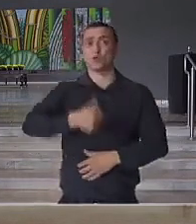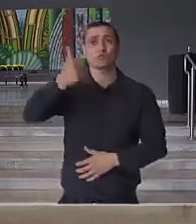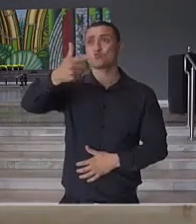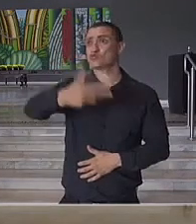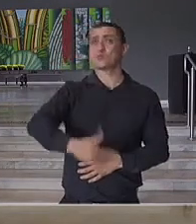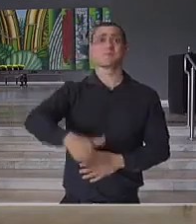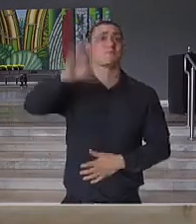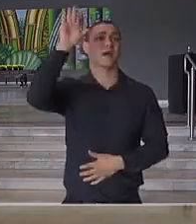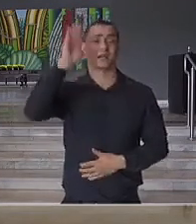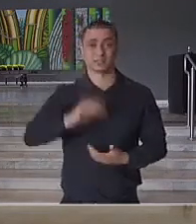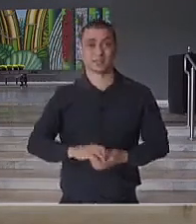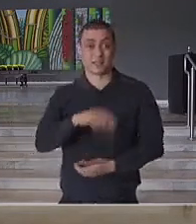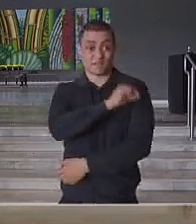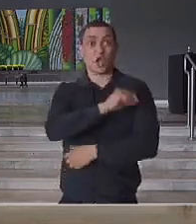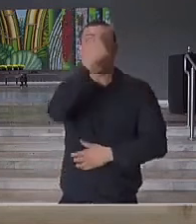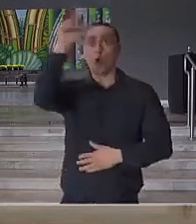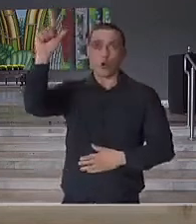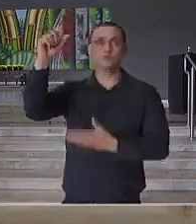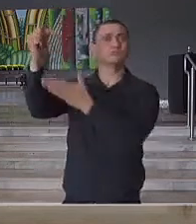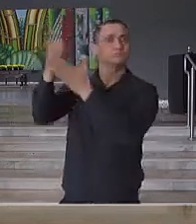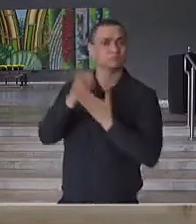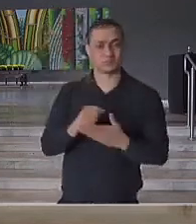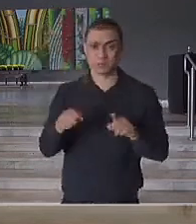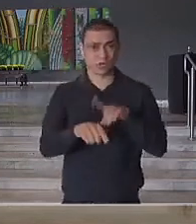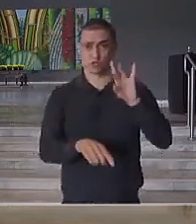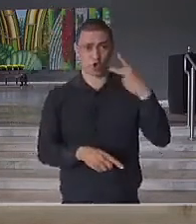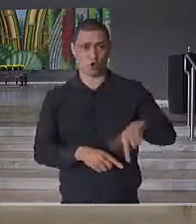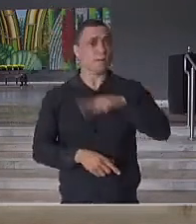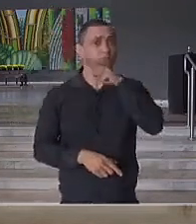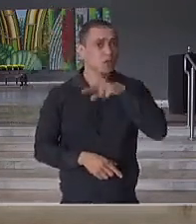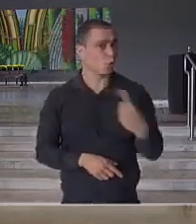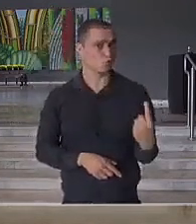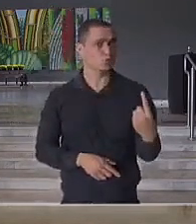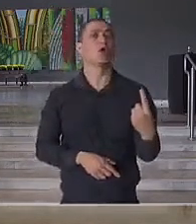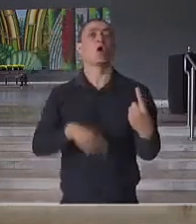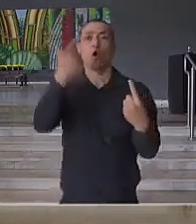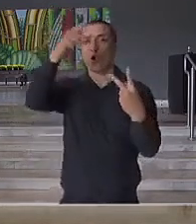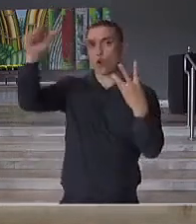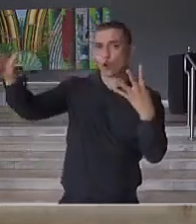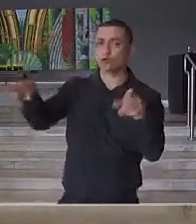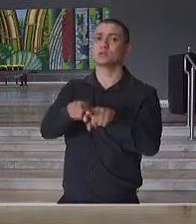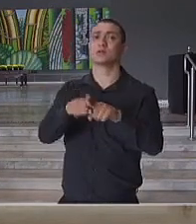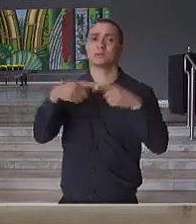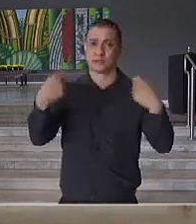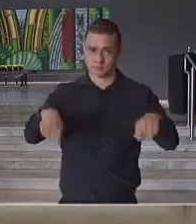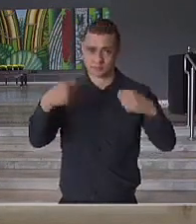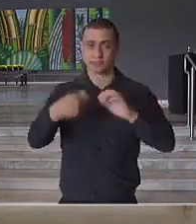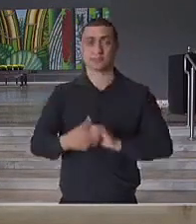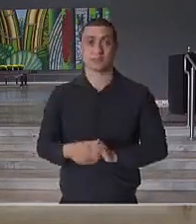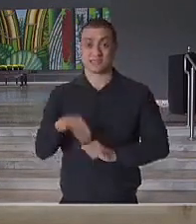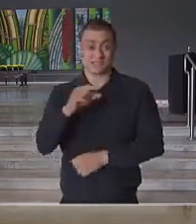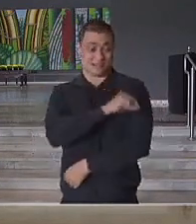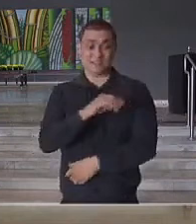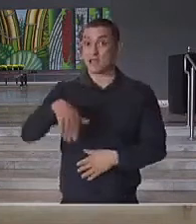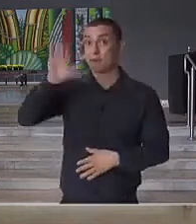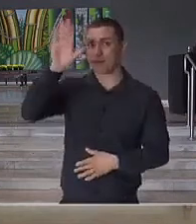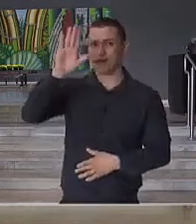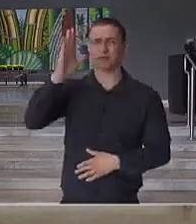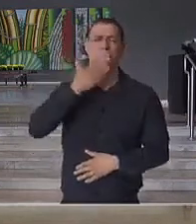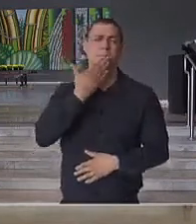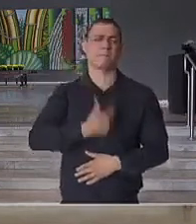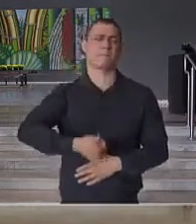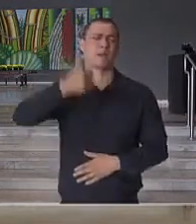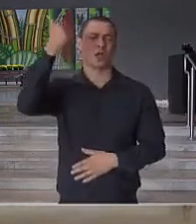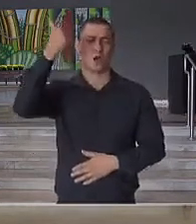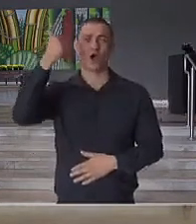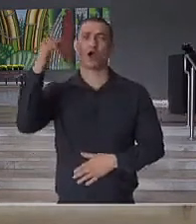vacinas. As outras vacinas também, não apenas a vacina do Butantan, as vacinas. Quanto mais vacinas tivermos,